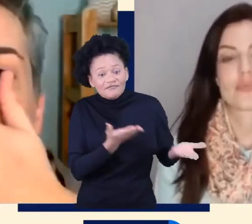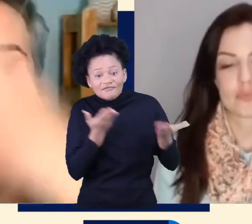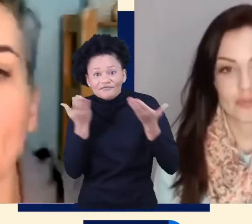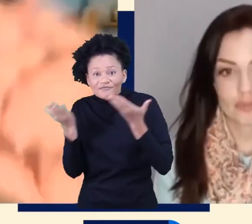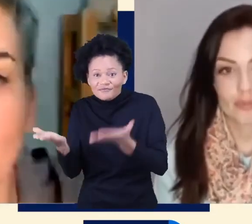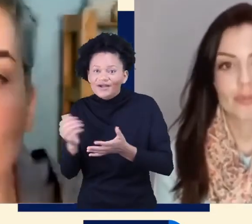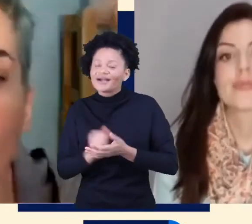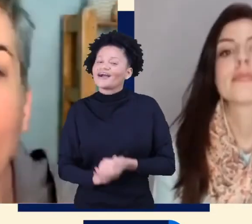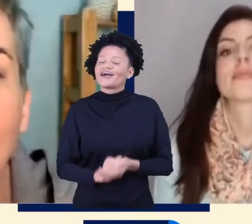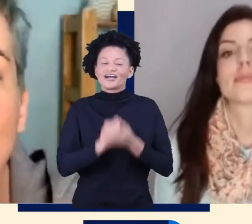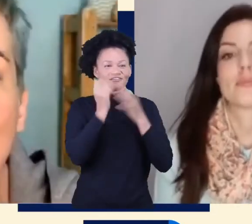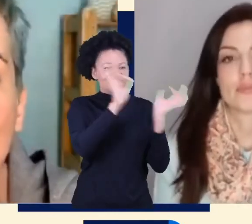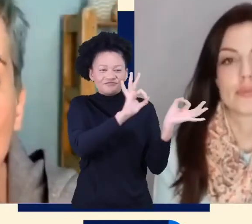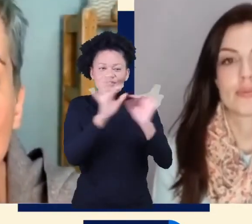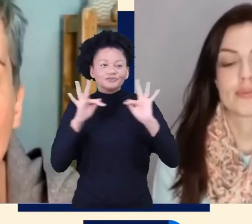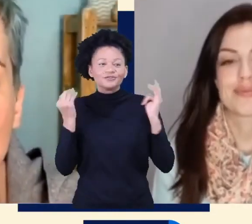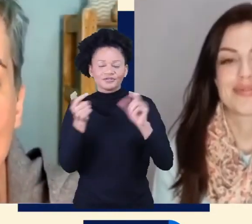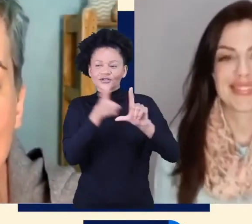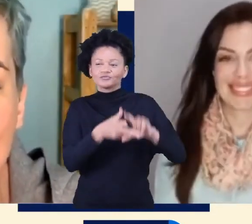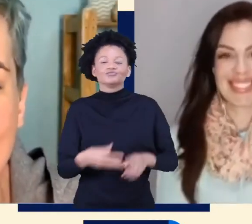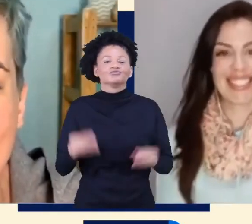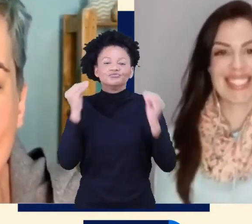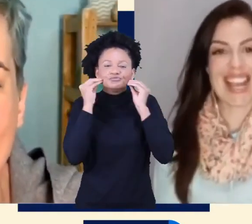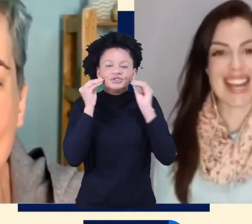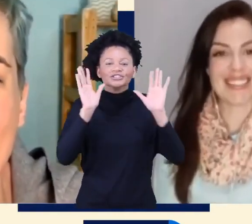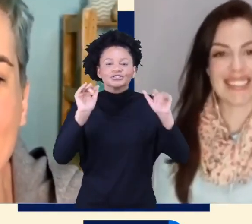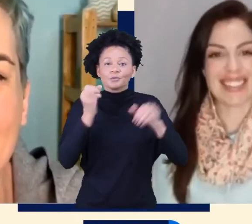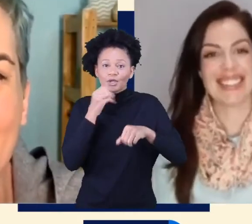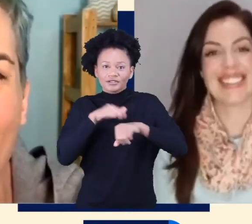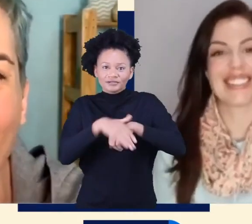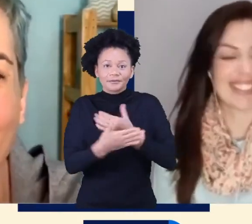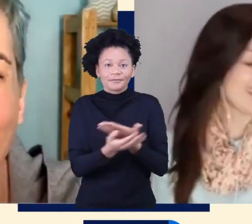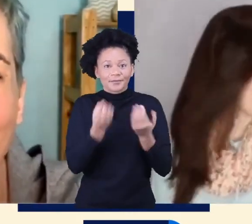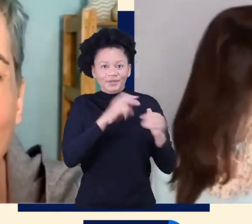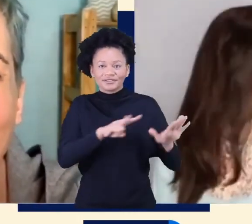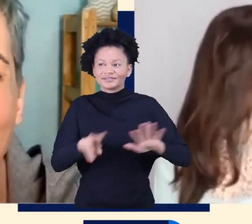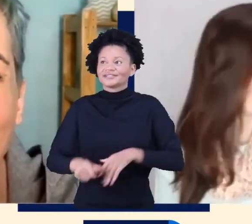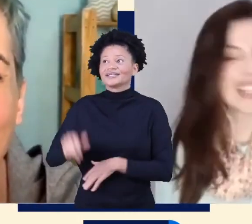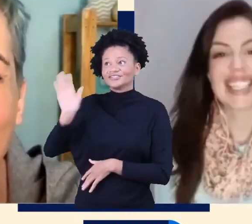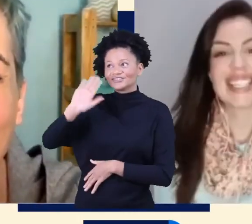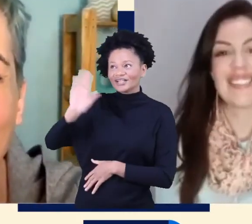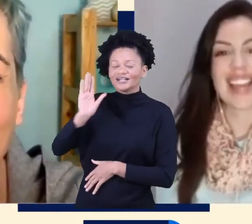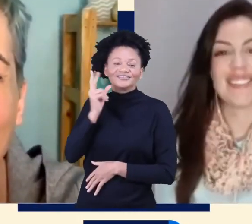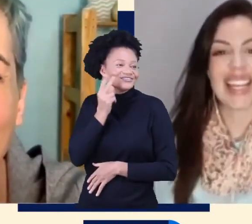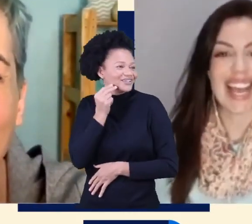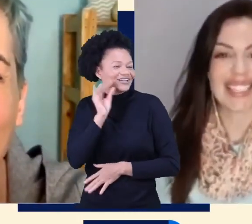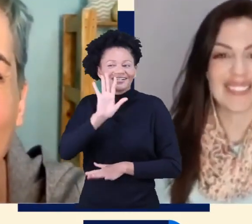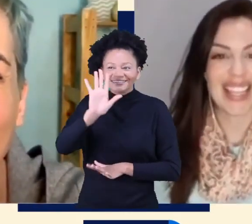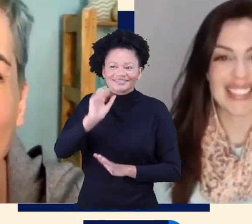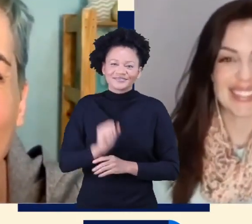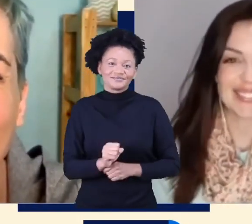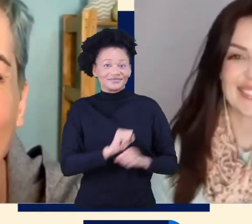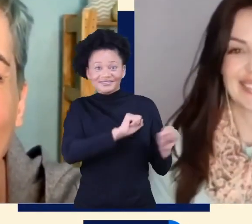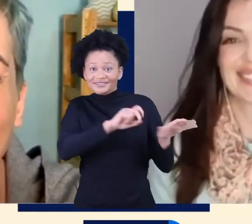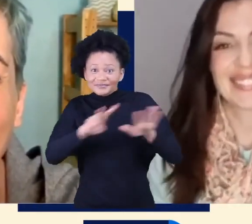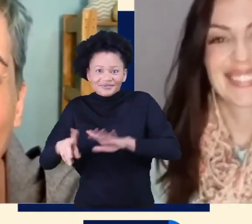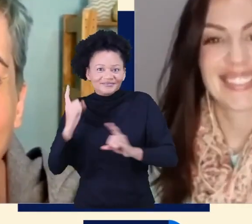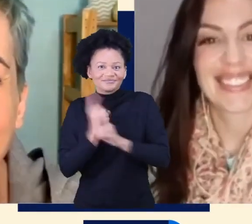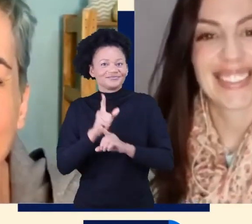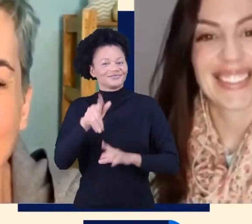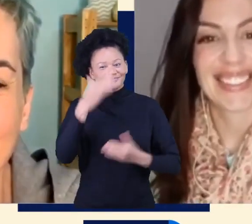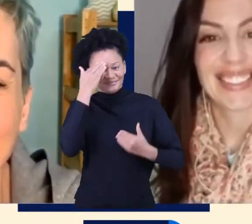lives. Beijo, gente. Obrigada, boa noite pra vocês, boa semana. Tchau. Obrigada, Carol. Até semana que vem. Obrigada, beijo.